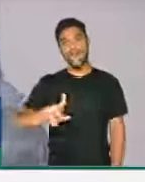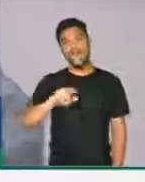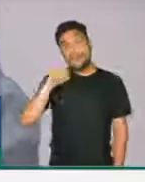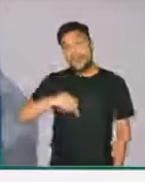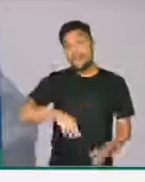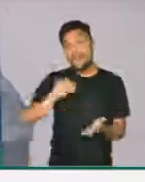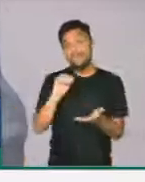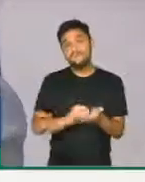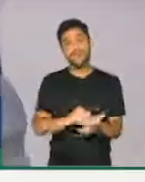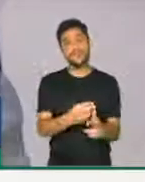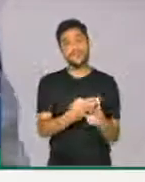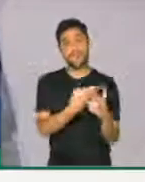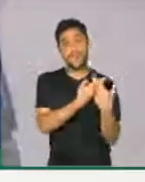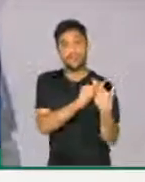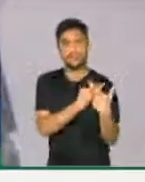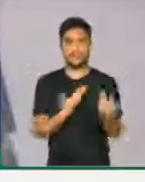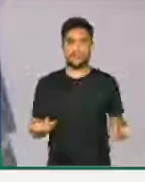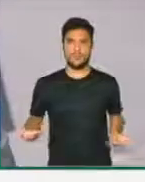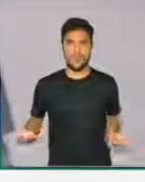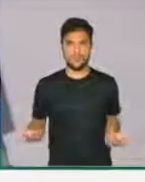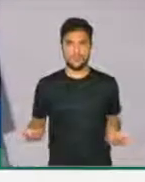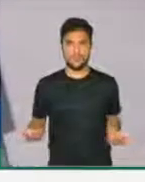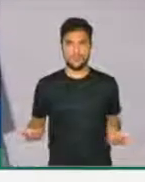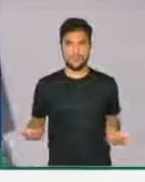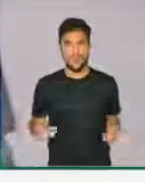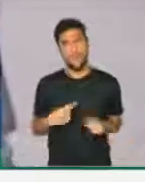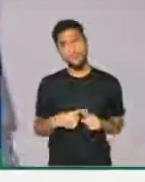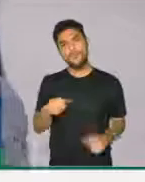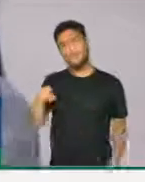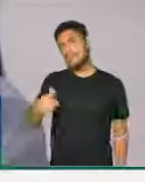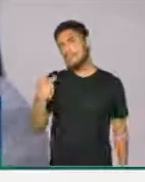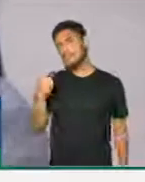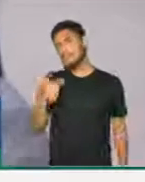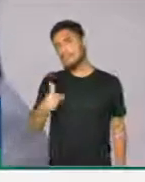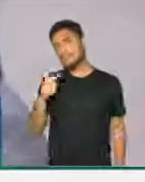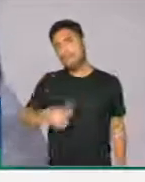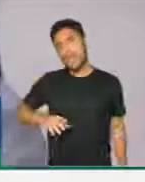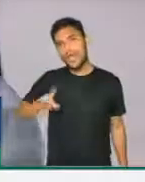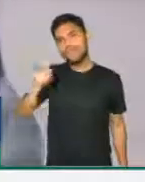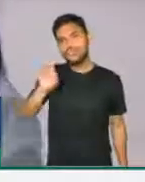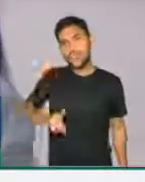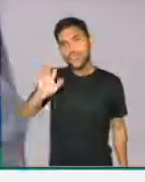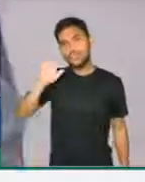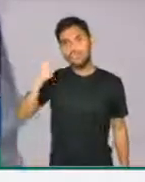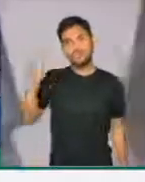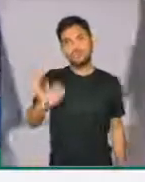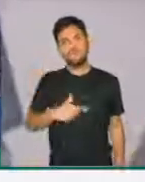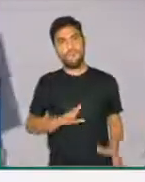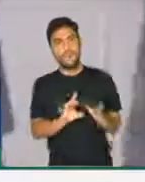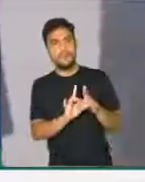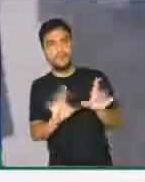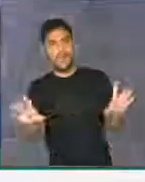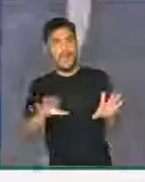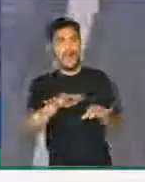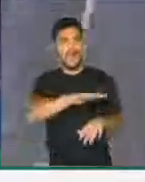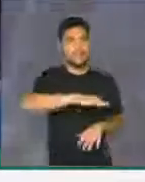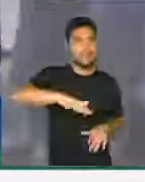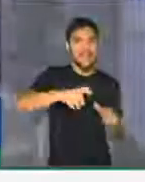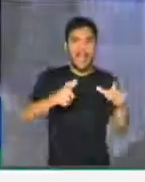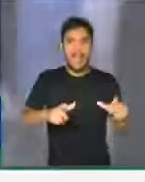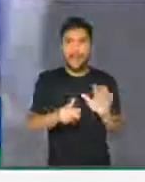de responsabilidade, porque ele não tem o direito de decidir se vai ou se não vai, ele